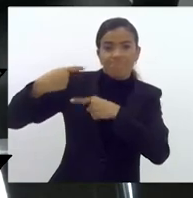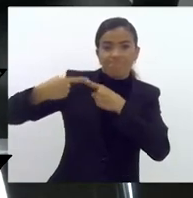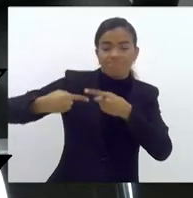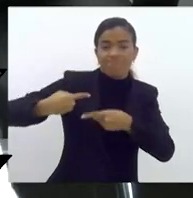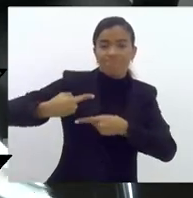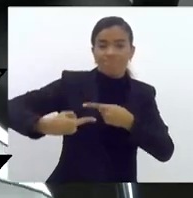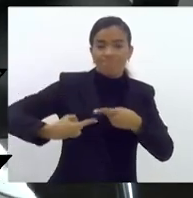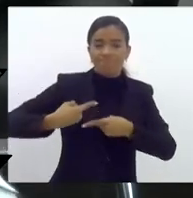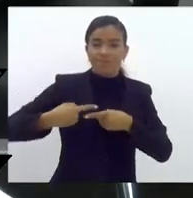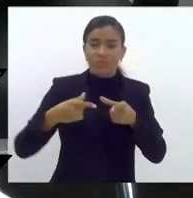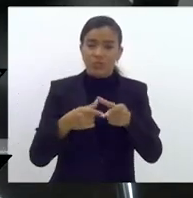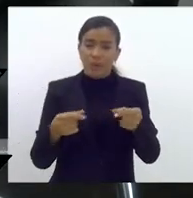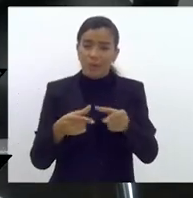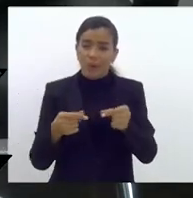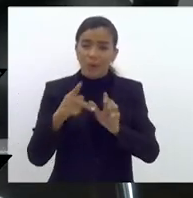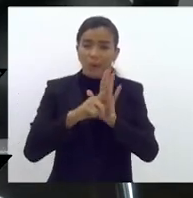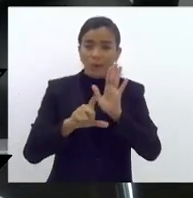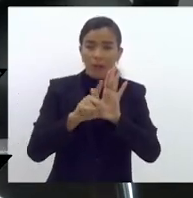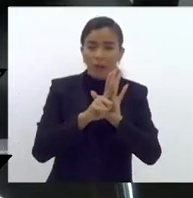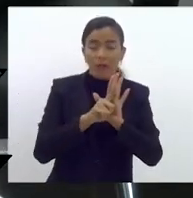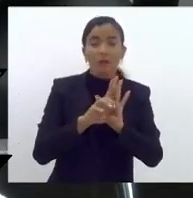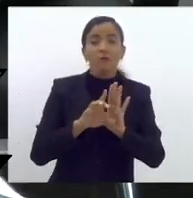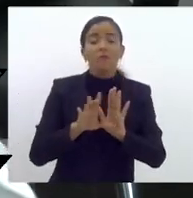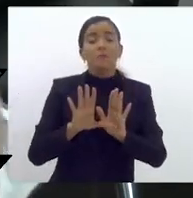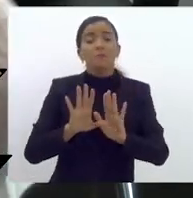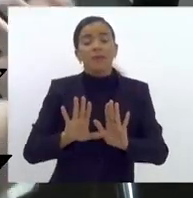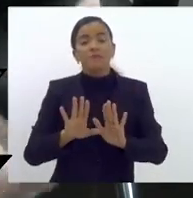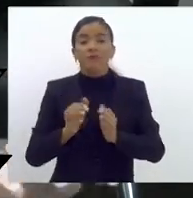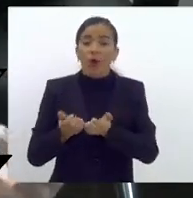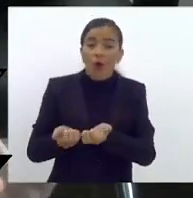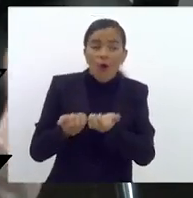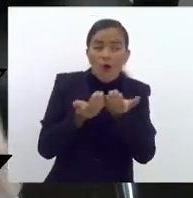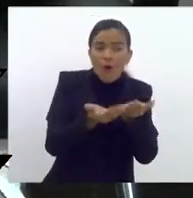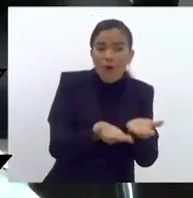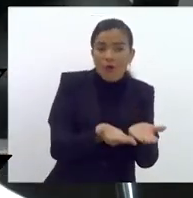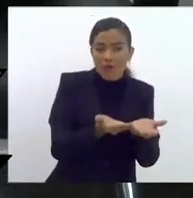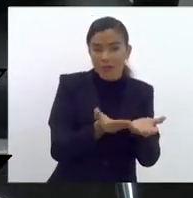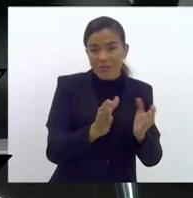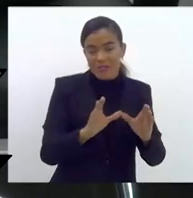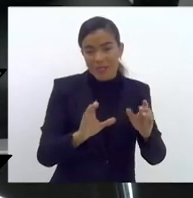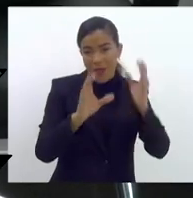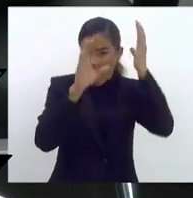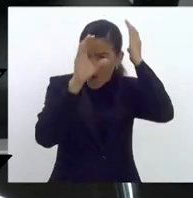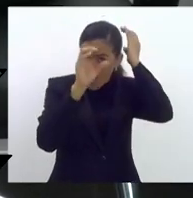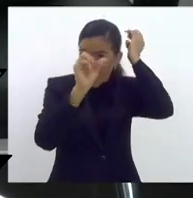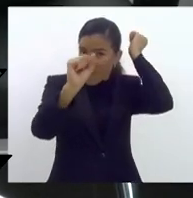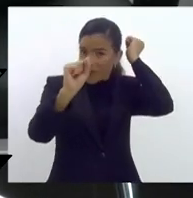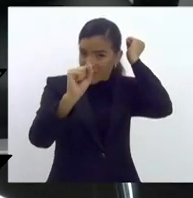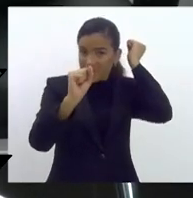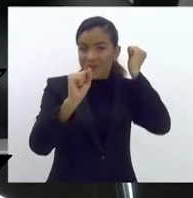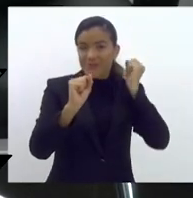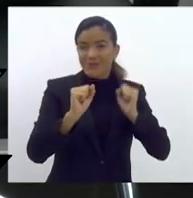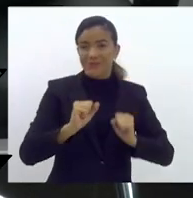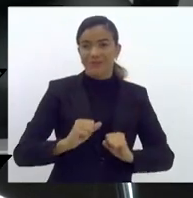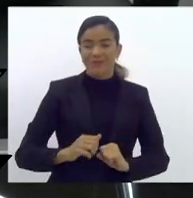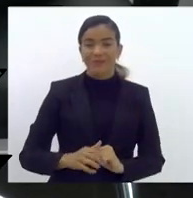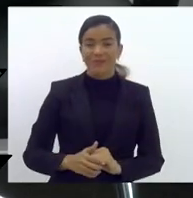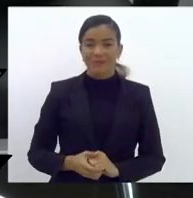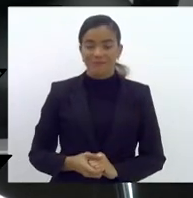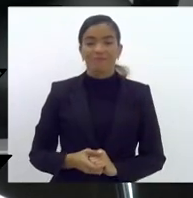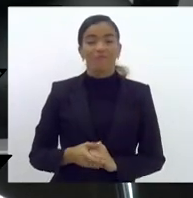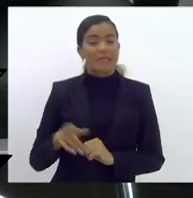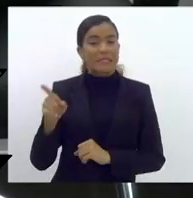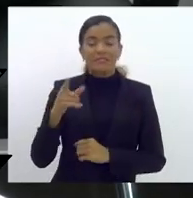também no projeto de lei para que nós pudéssemos oferecer ao consulado do Japão sempre muito